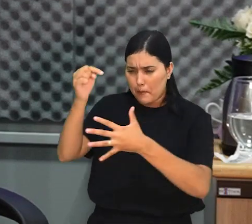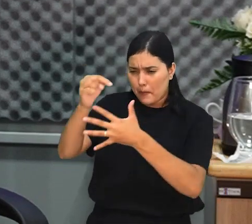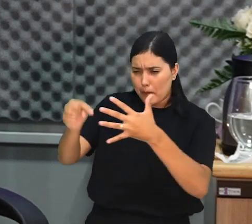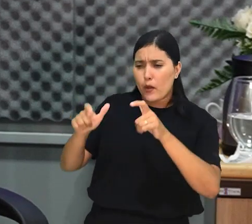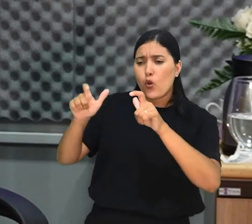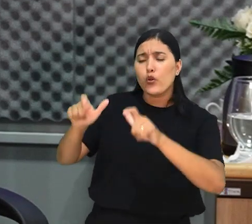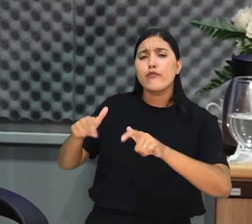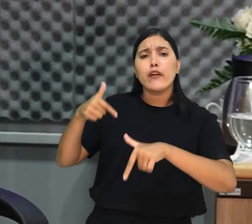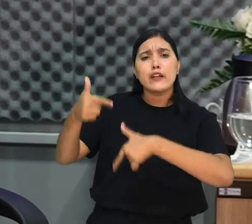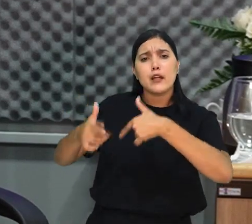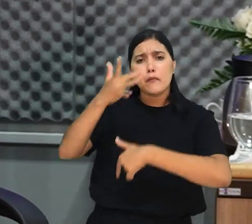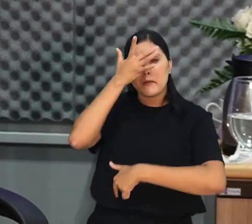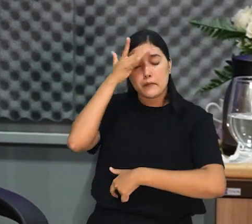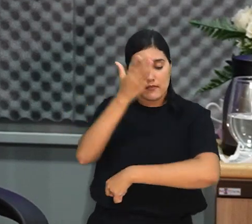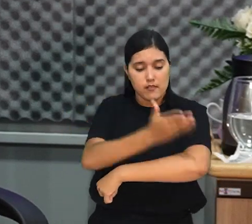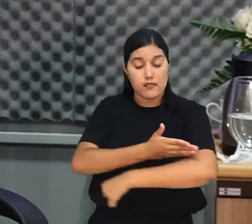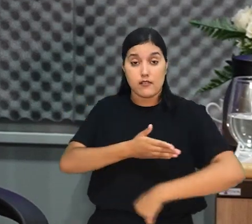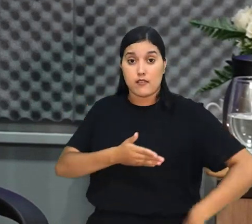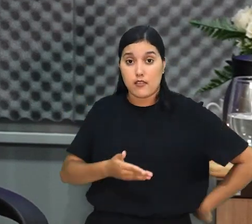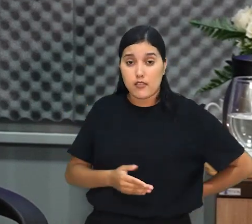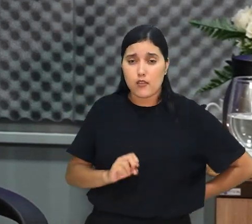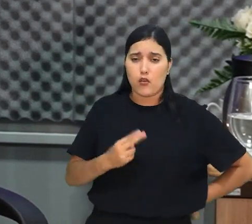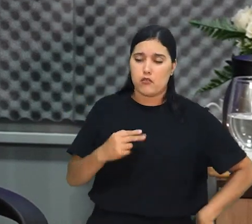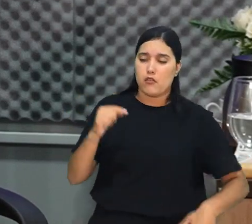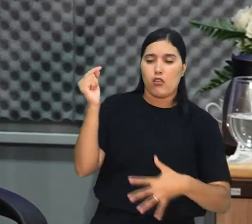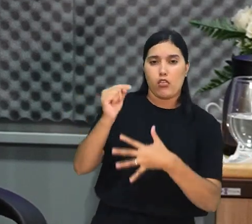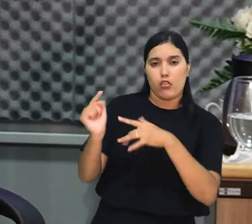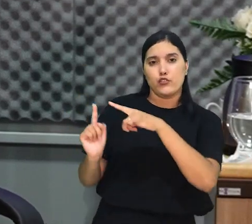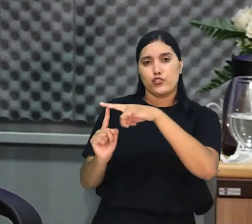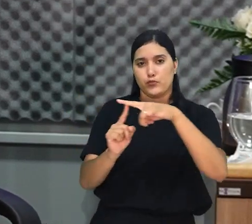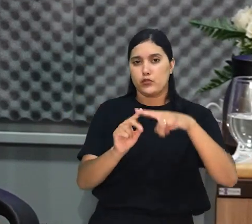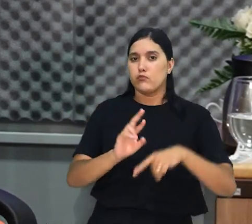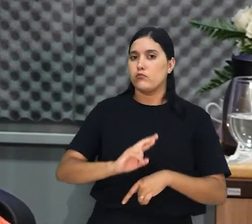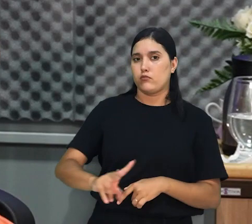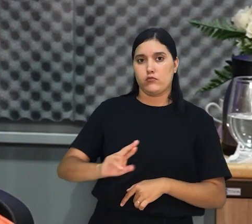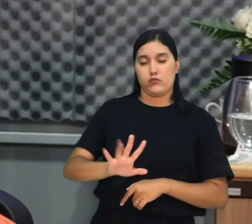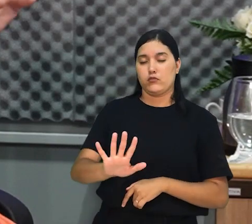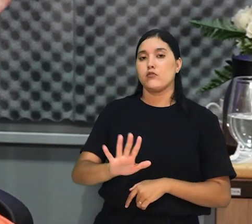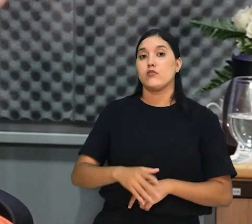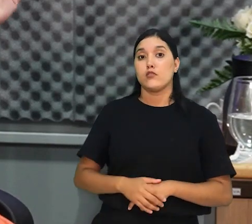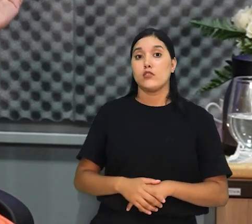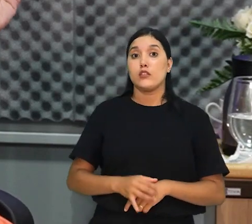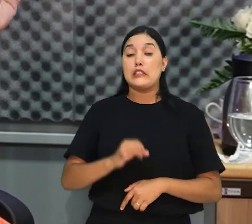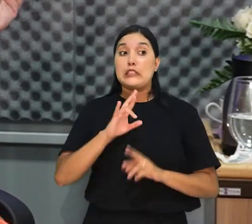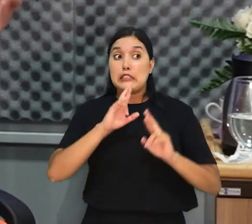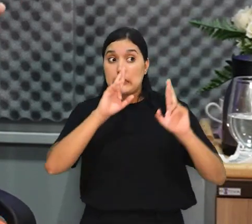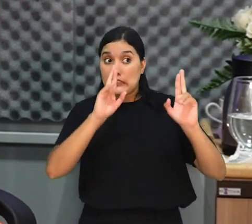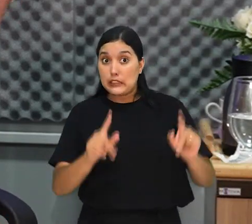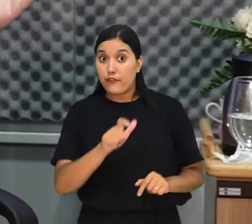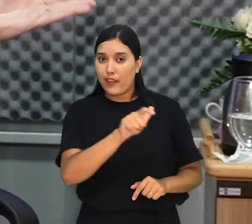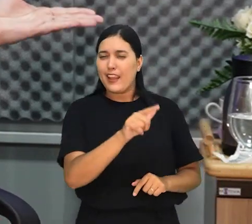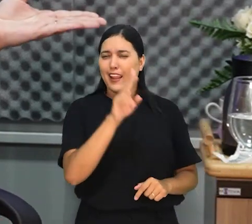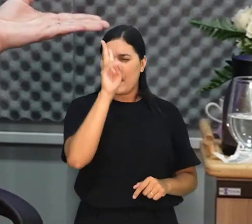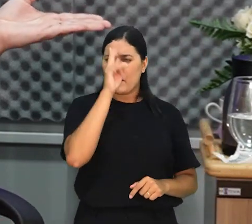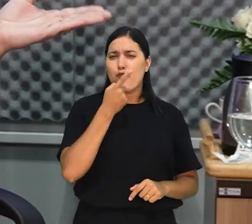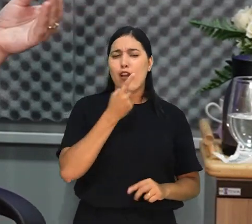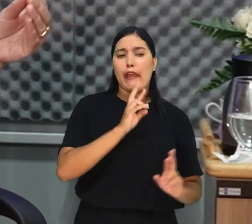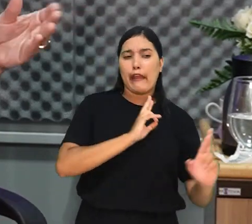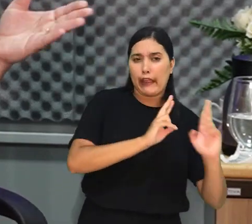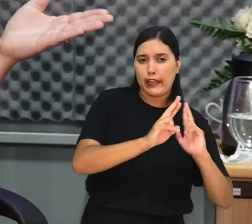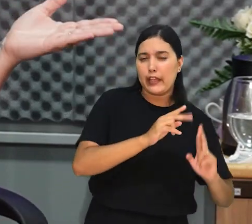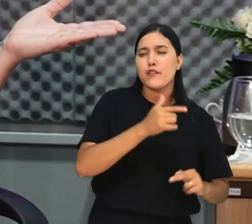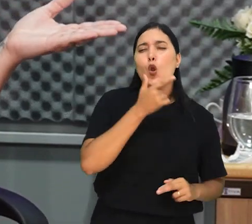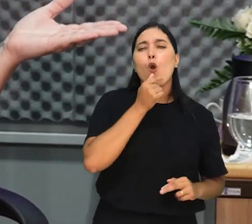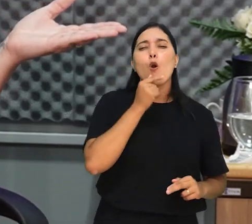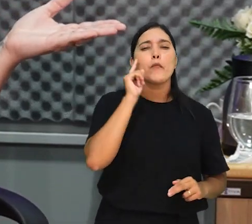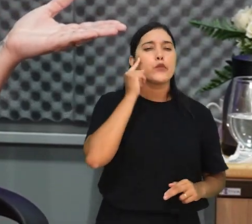só vai trabalhar quem é amputado, quem é assim, quem é assado. Não, diferente daquele caso que eu falei sobre o moço que